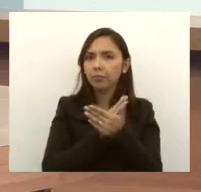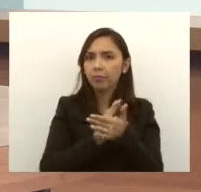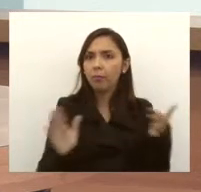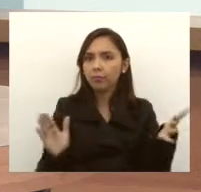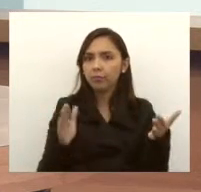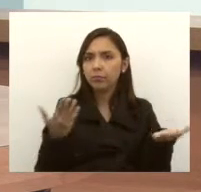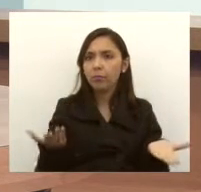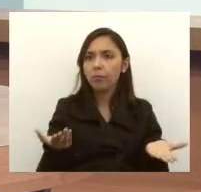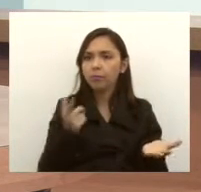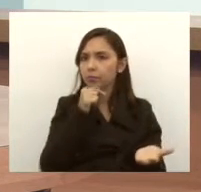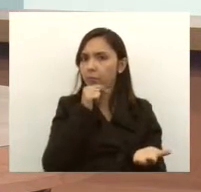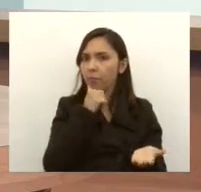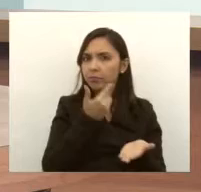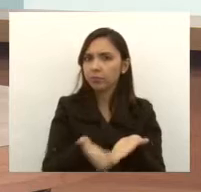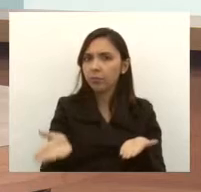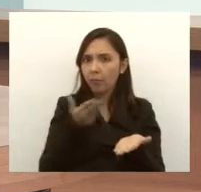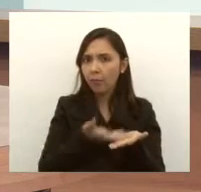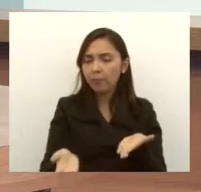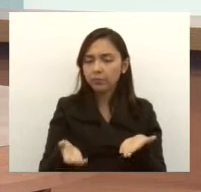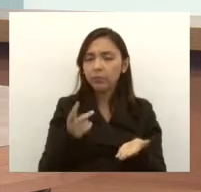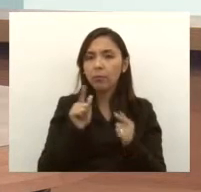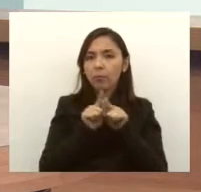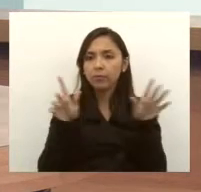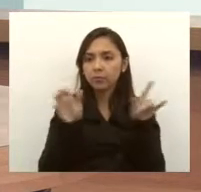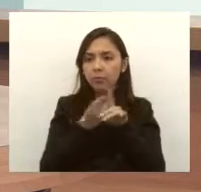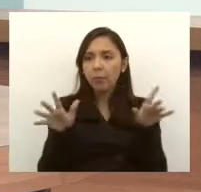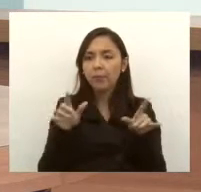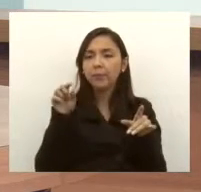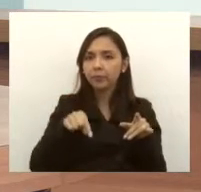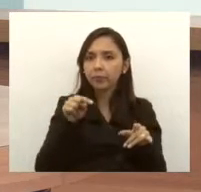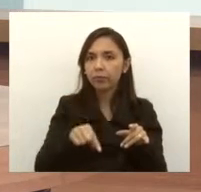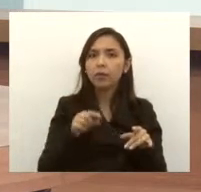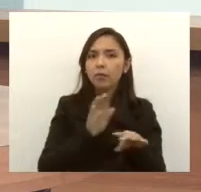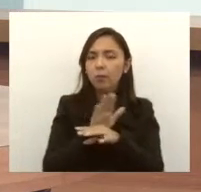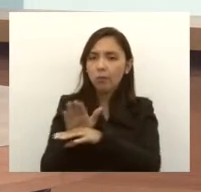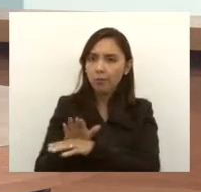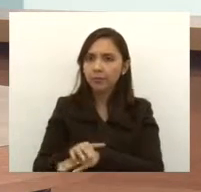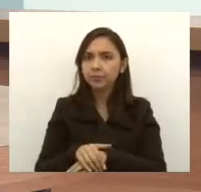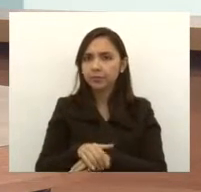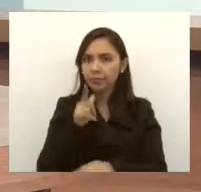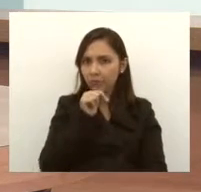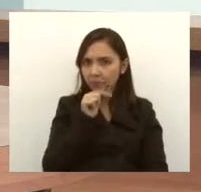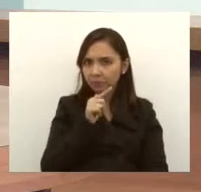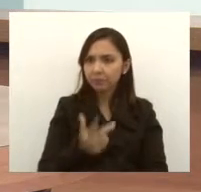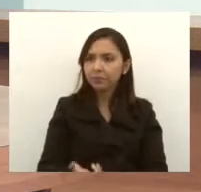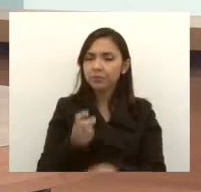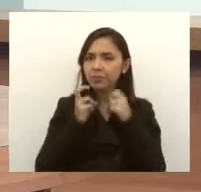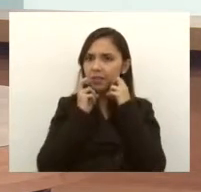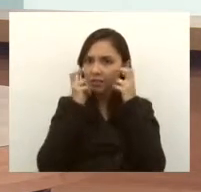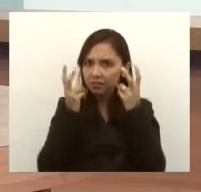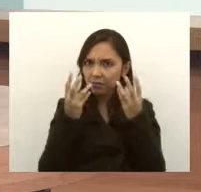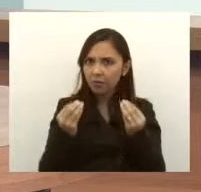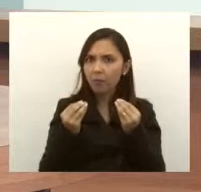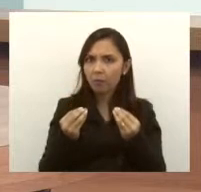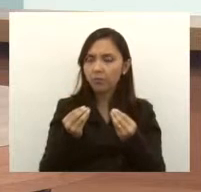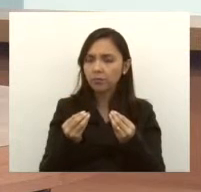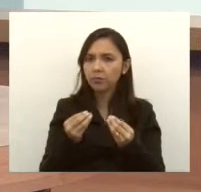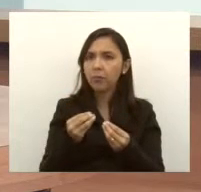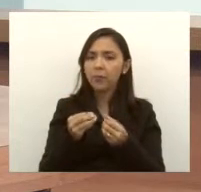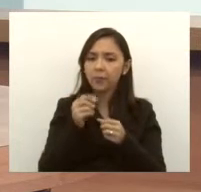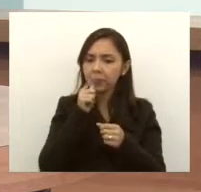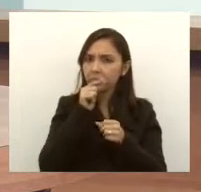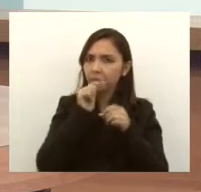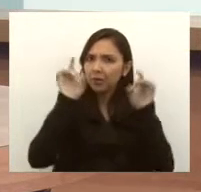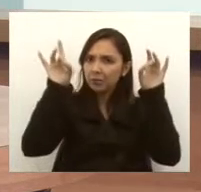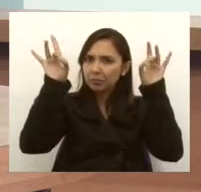essa perca de água. Para Guarulhos, dá exemplo para o Brasil que dá para conter essa perca de água. Vergonhosamente, é um líquido muito